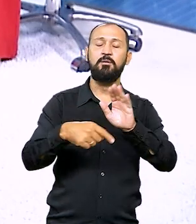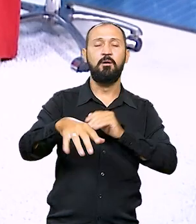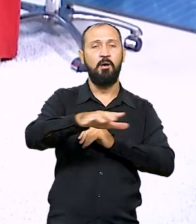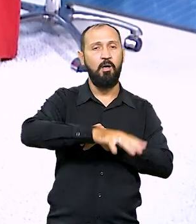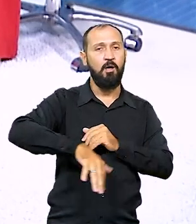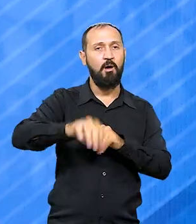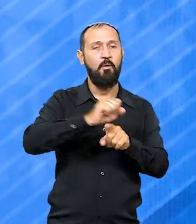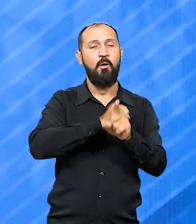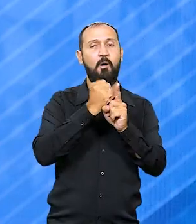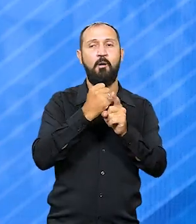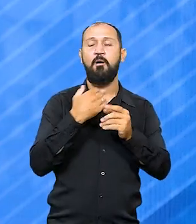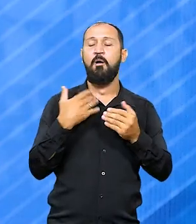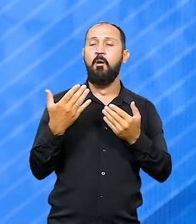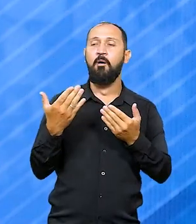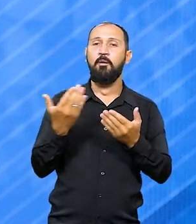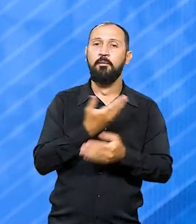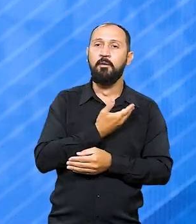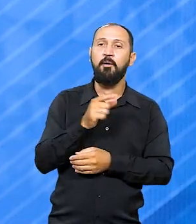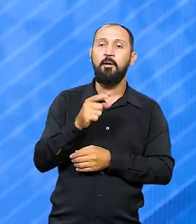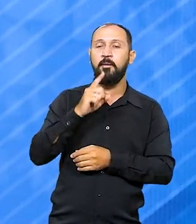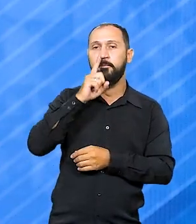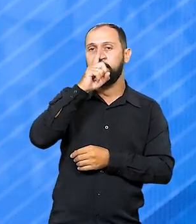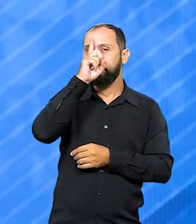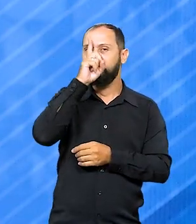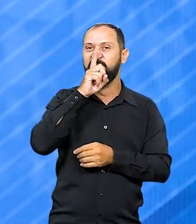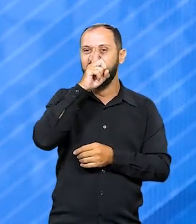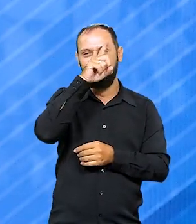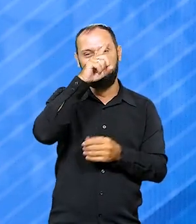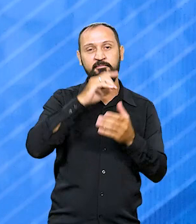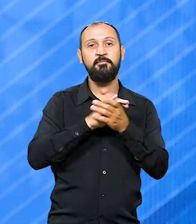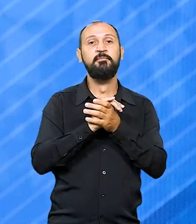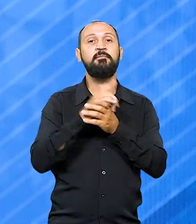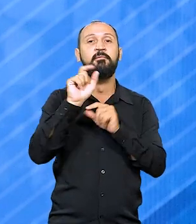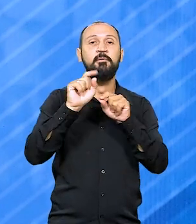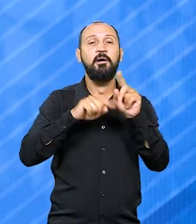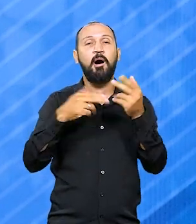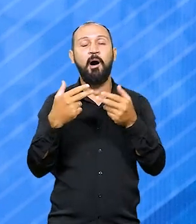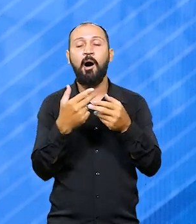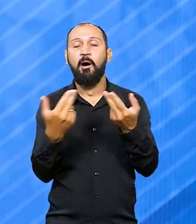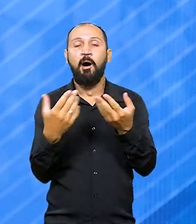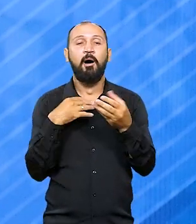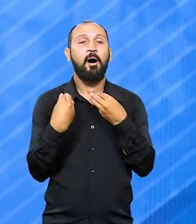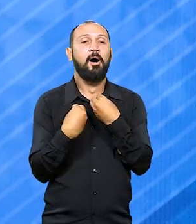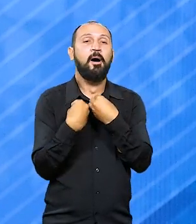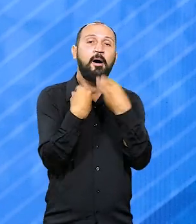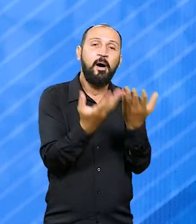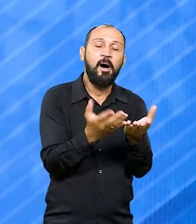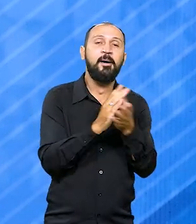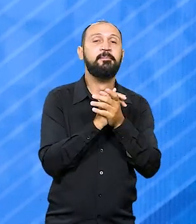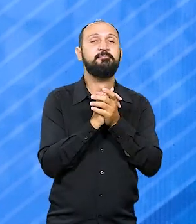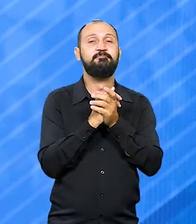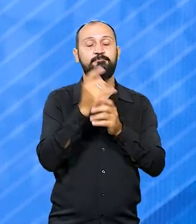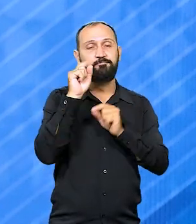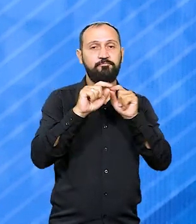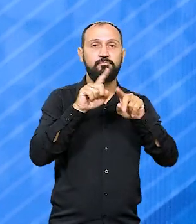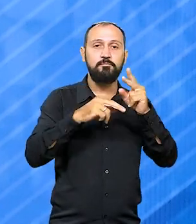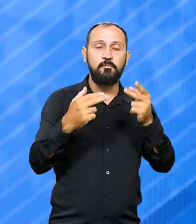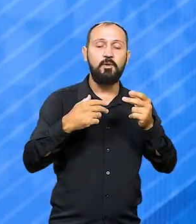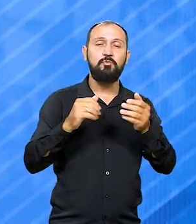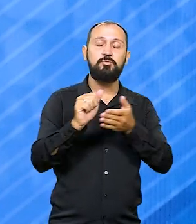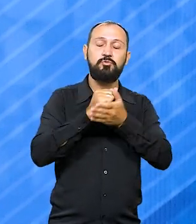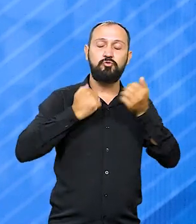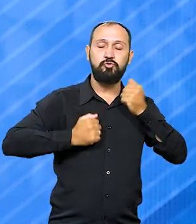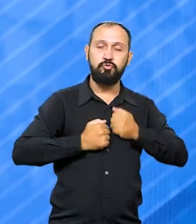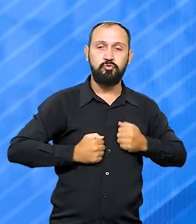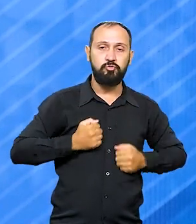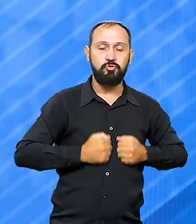expor à sociedade, expor ao colega o risco que é de se levar um pertence, levar